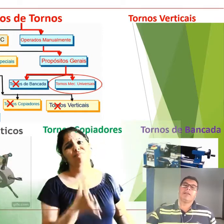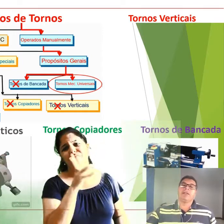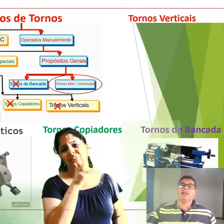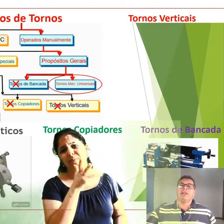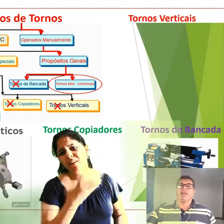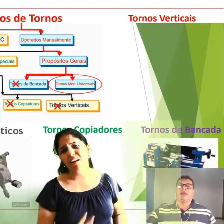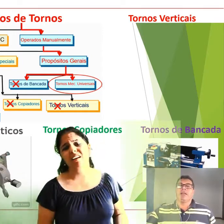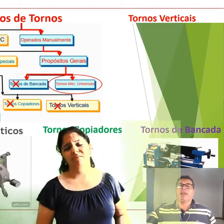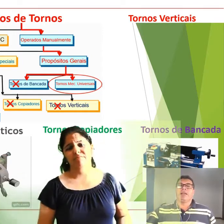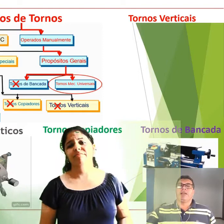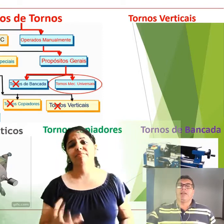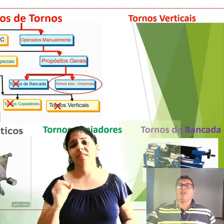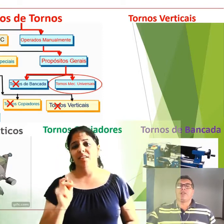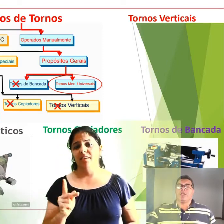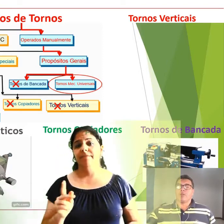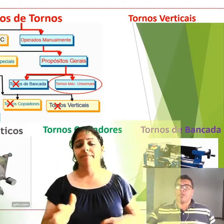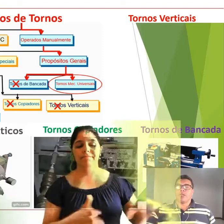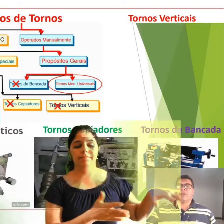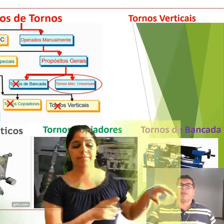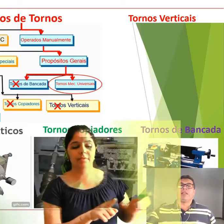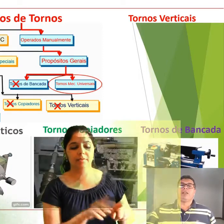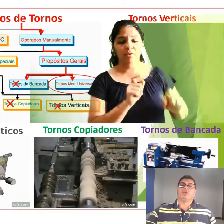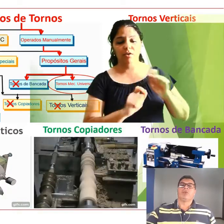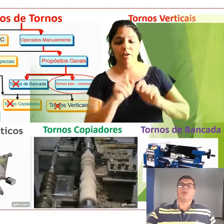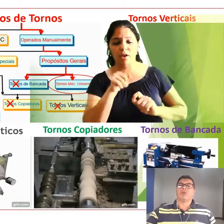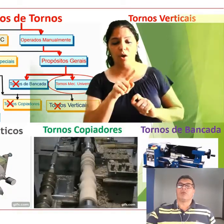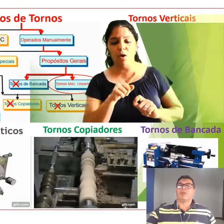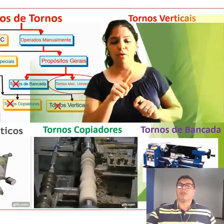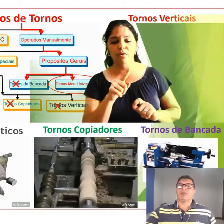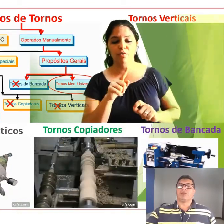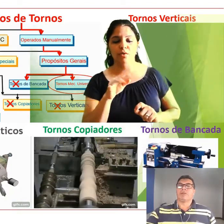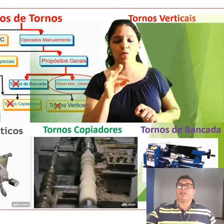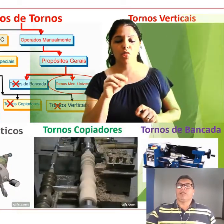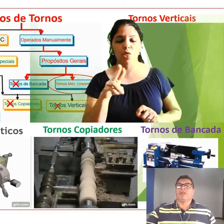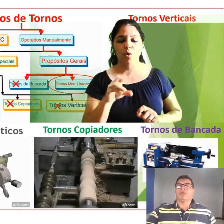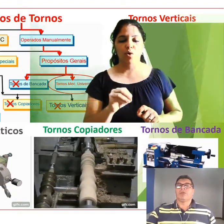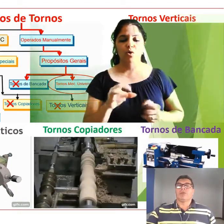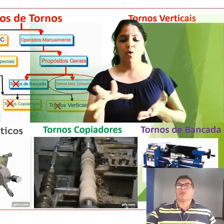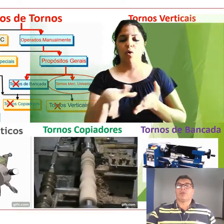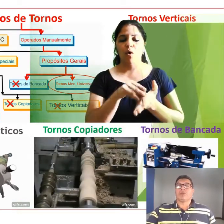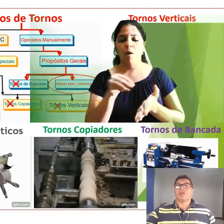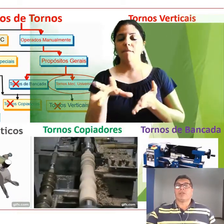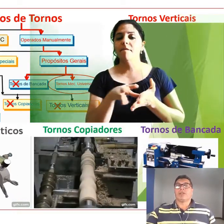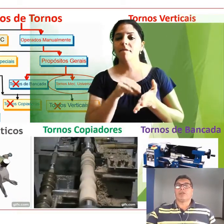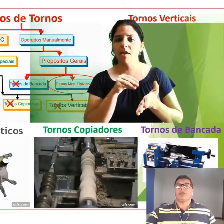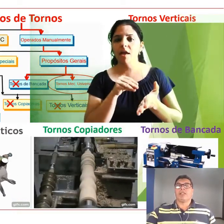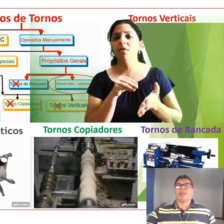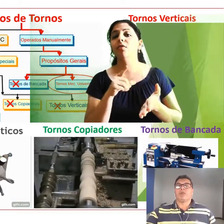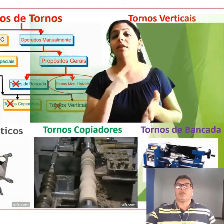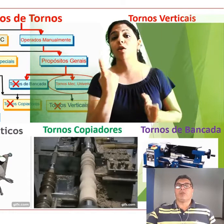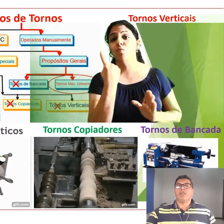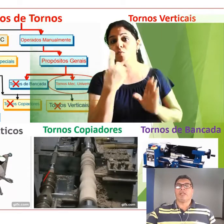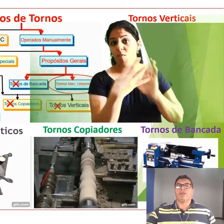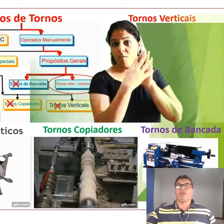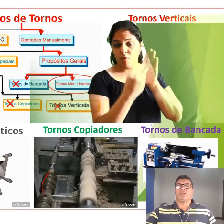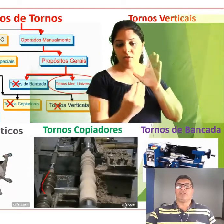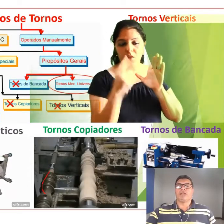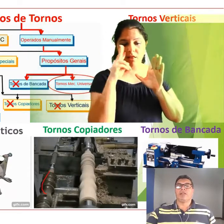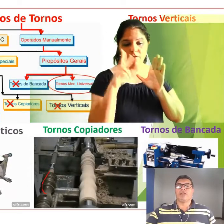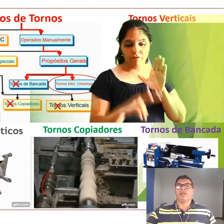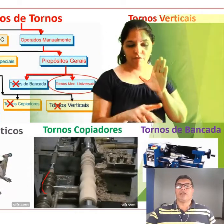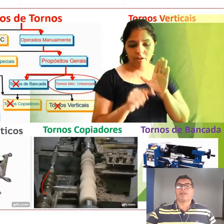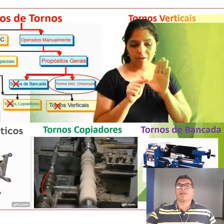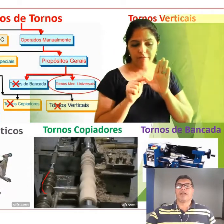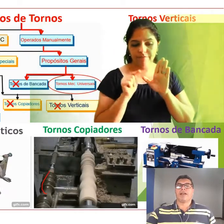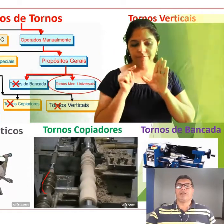Ok? Nós temos aqui também o tornocopiador. Então, o tornocopiador ele tem um modelo,